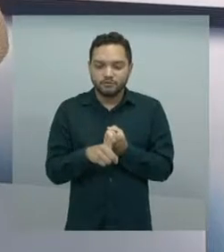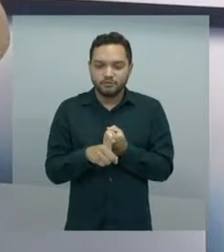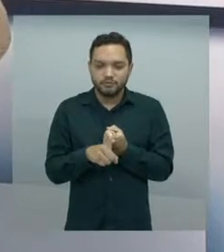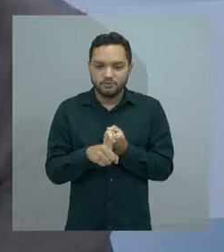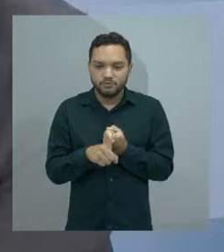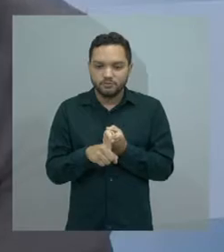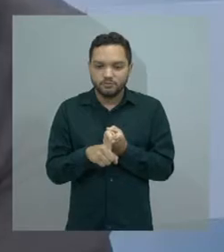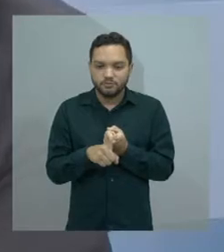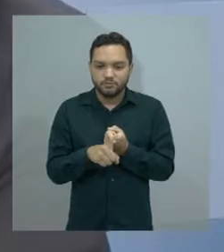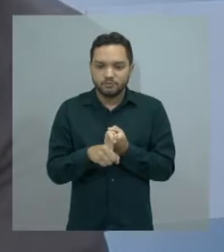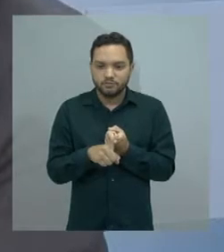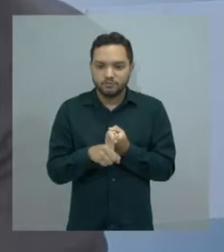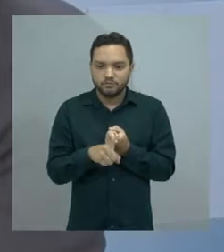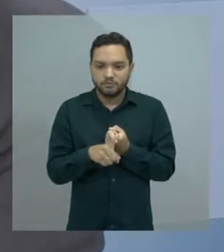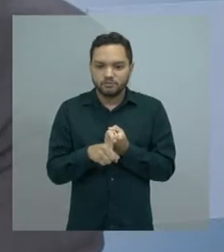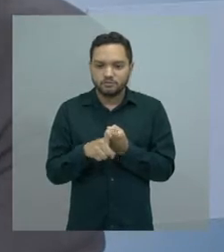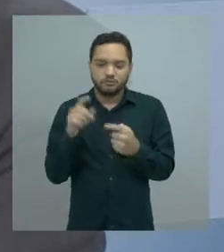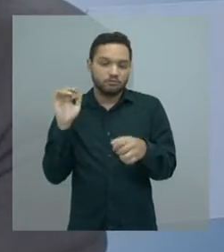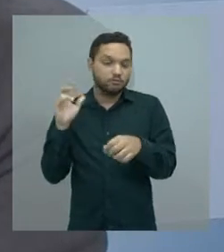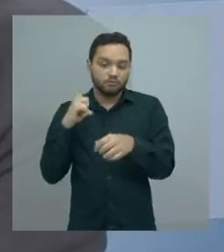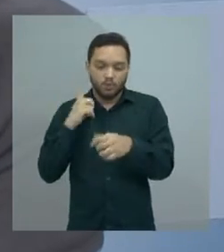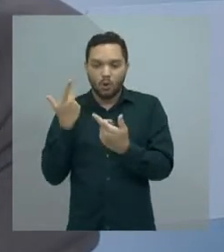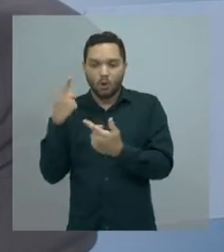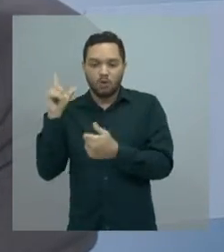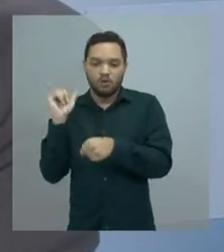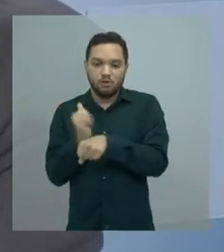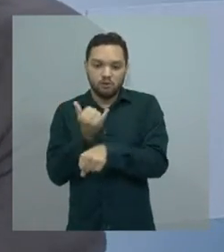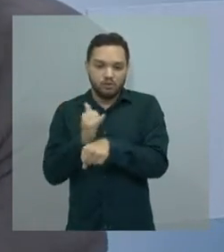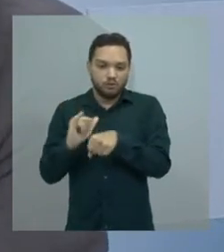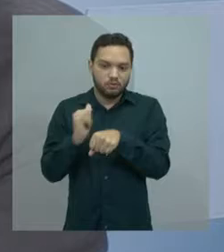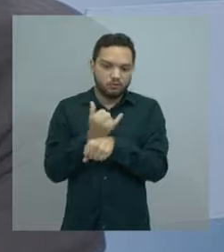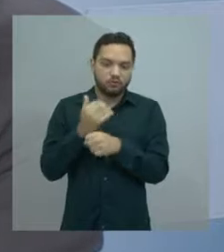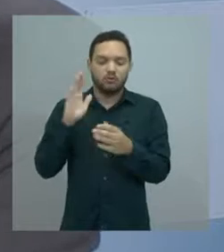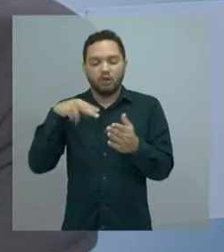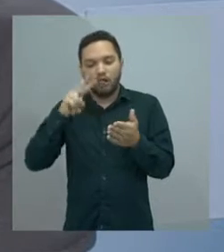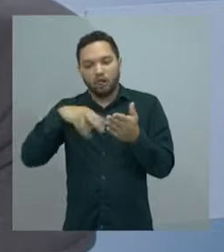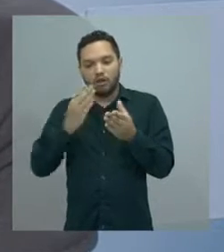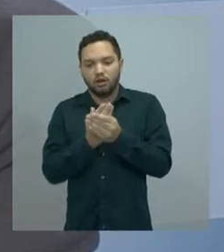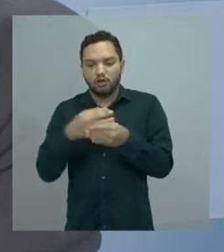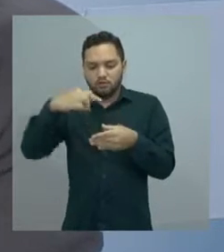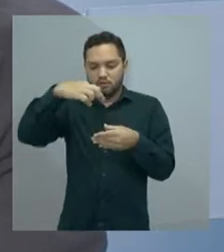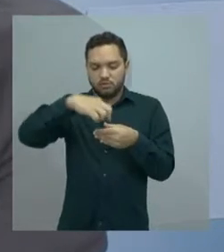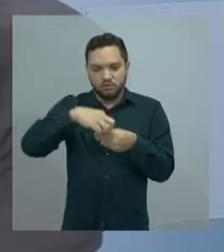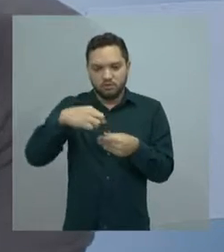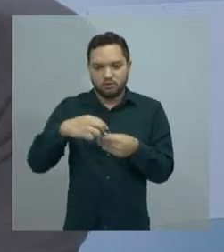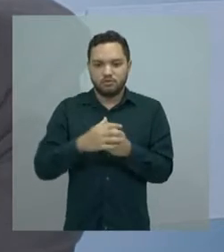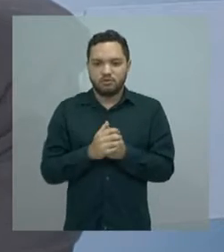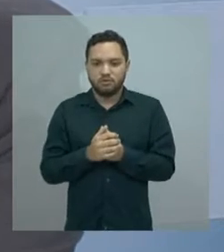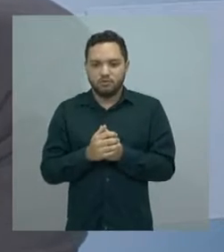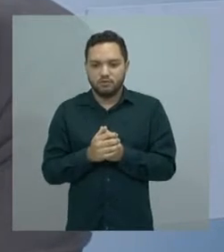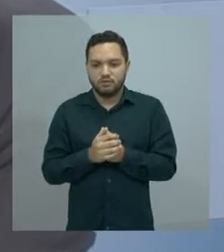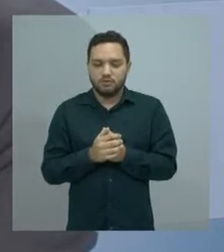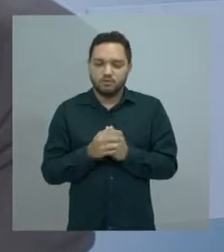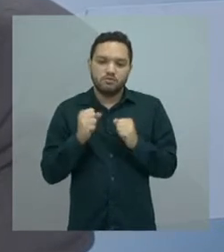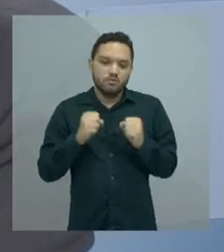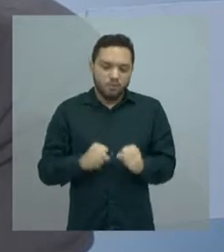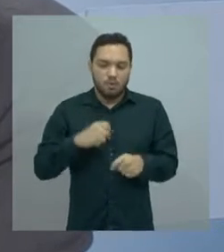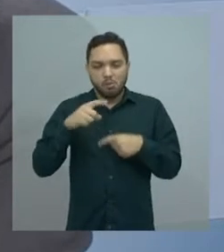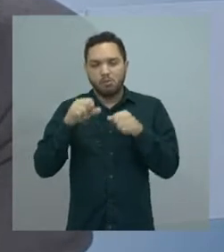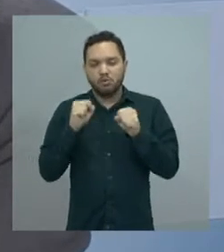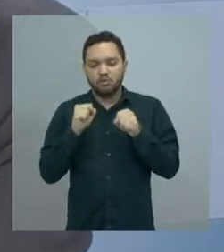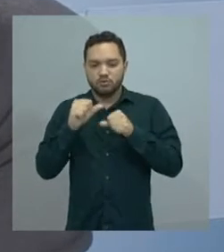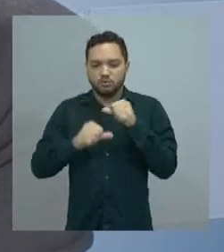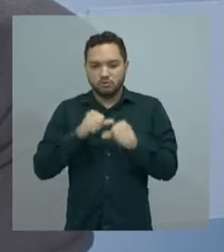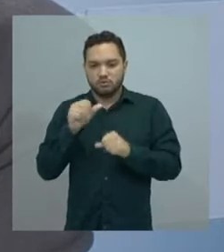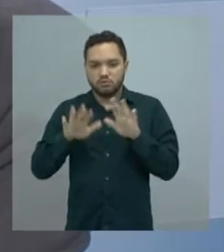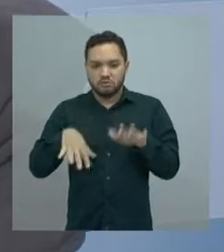ferramentas que você pode ter de marcar um texto, de criar uma caixa de texto, de depois mudar, que às